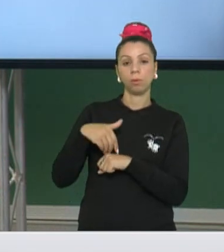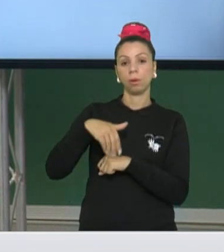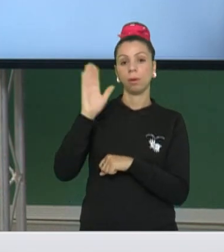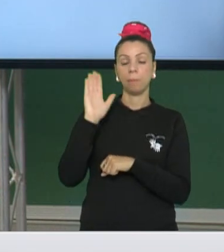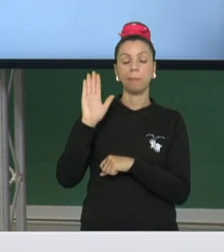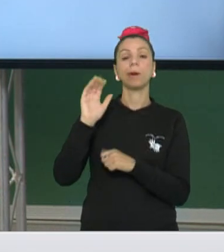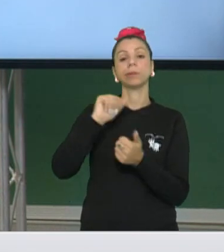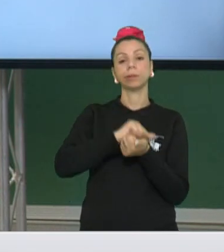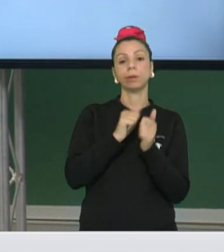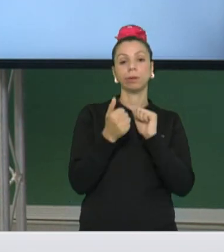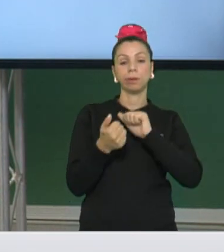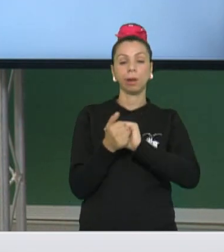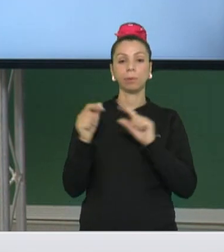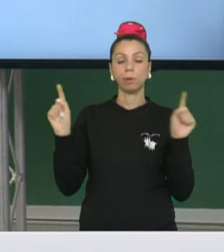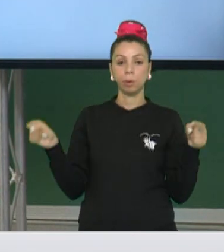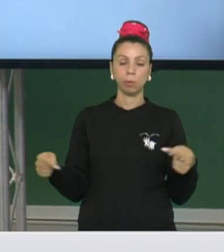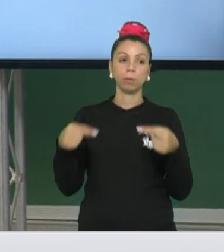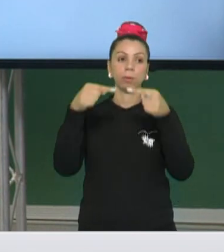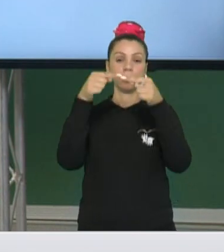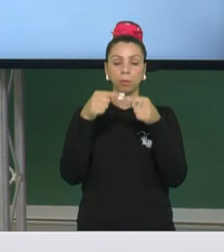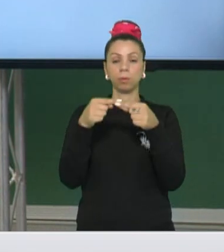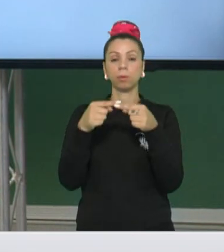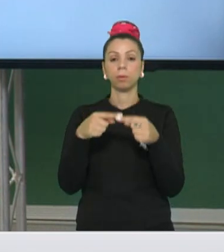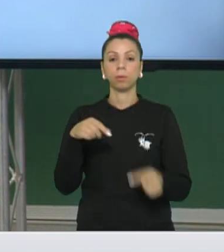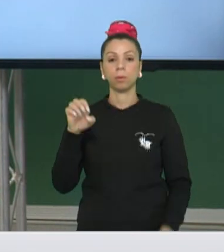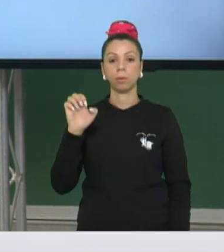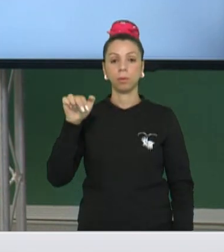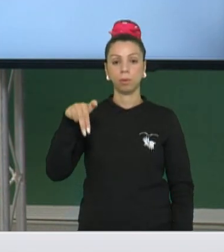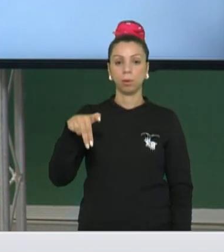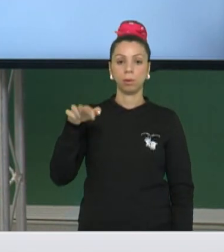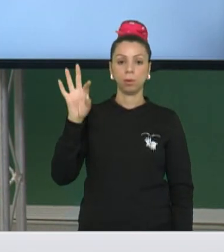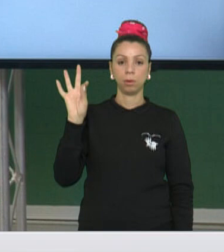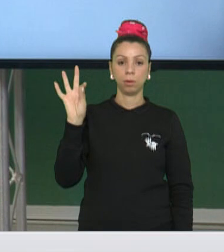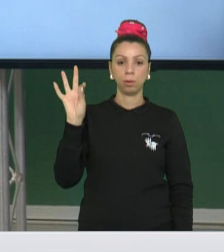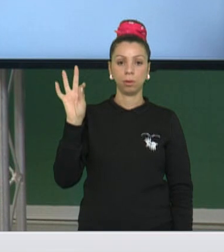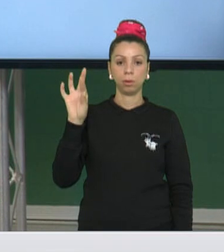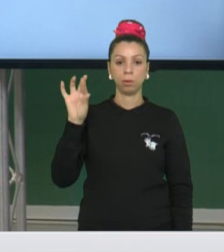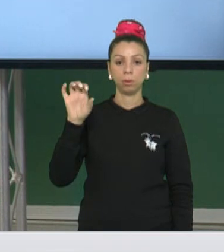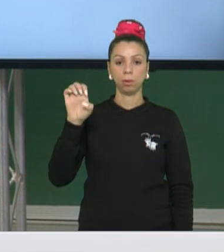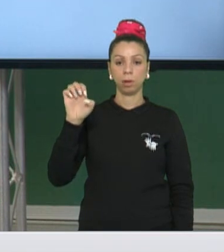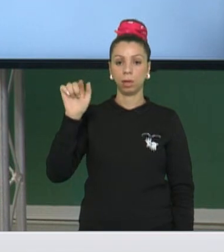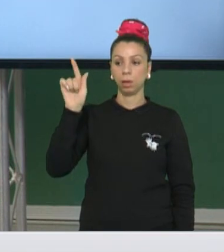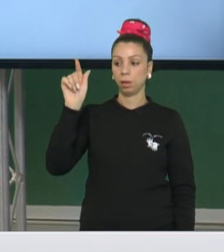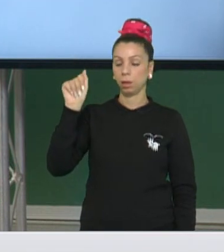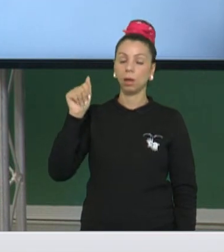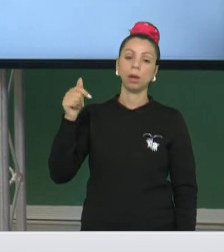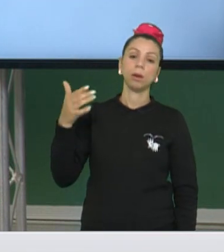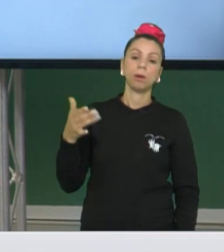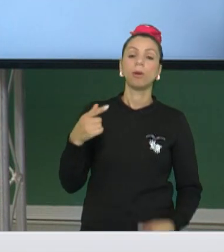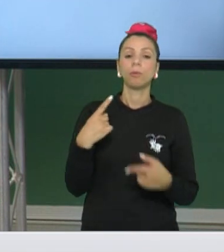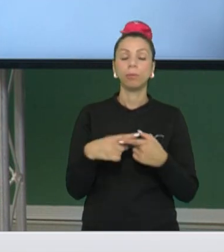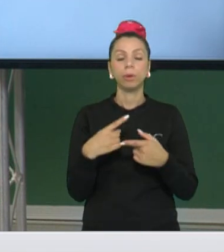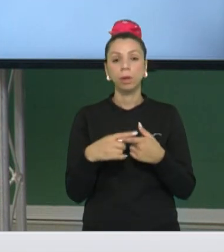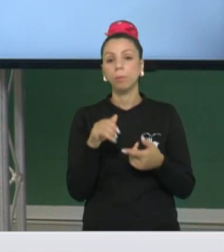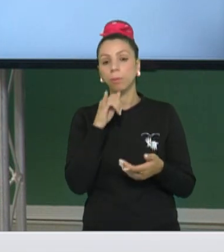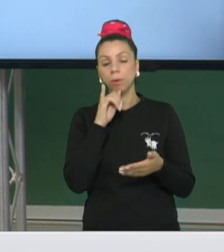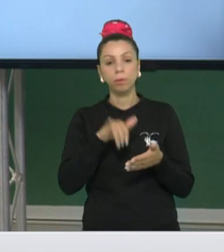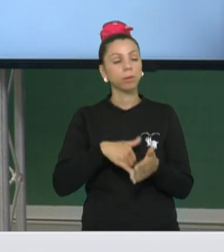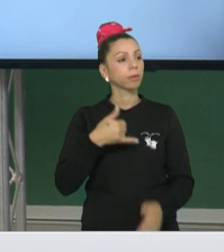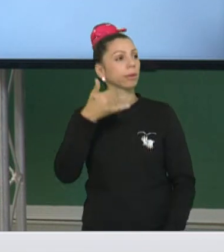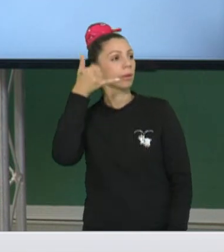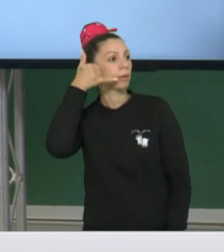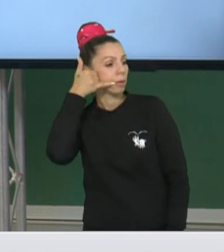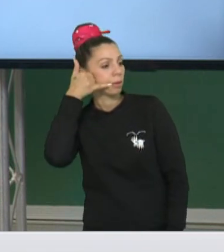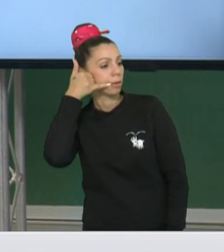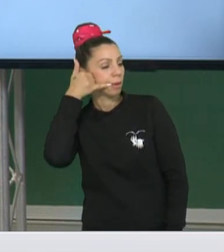se adequar aqui é a palavra entrega, porque você liga lá, a pessoa organiza a sua compra e vem entregar na